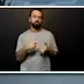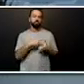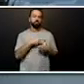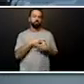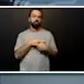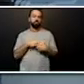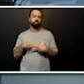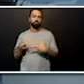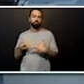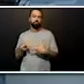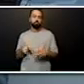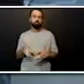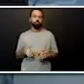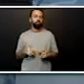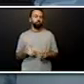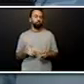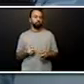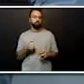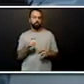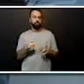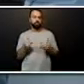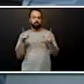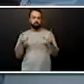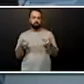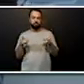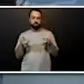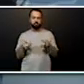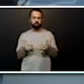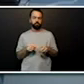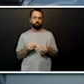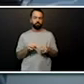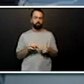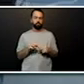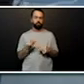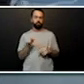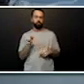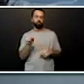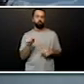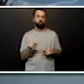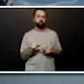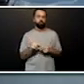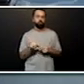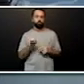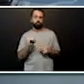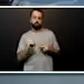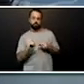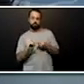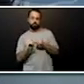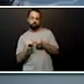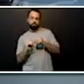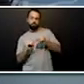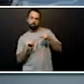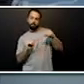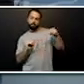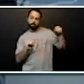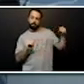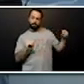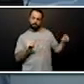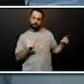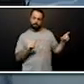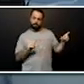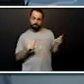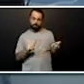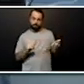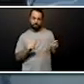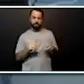O que é um módulo? É a distância entre um número e